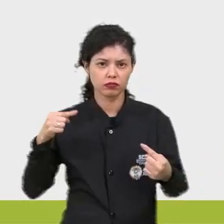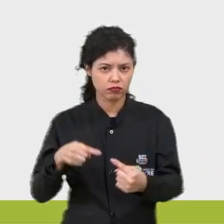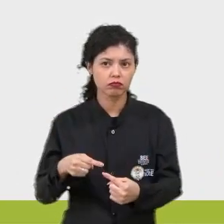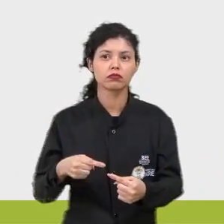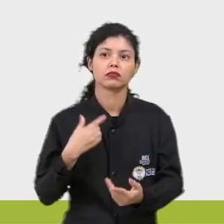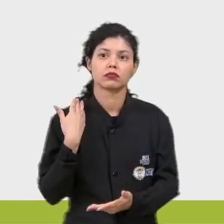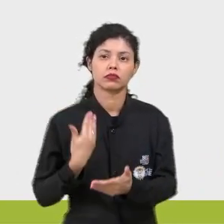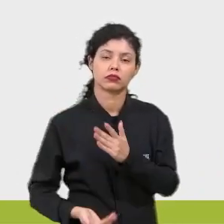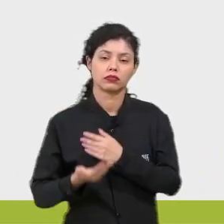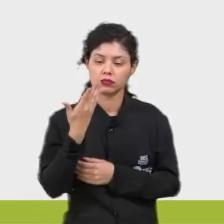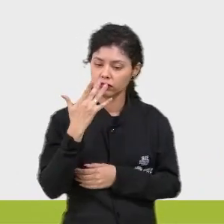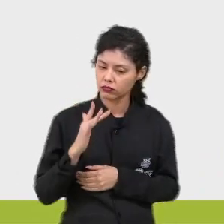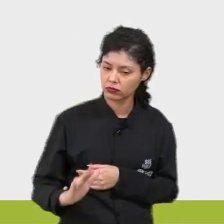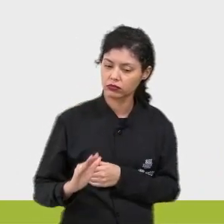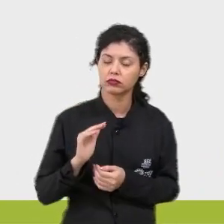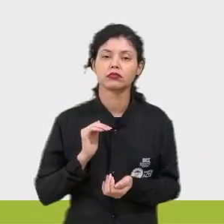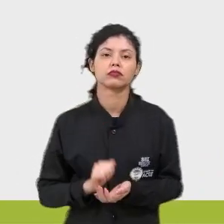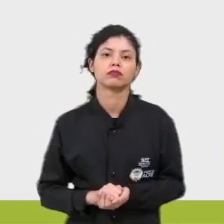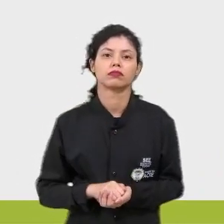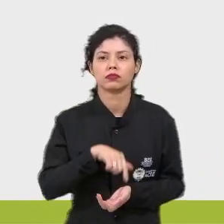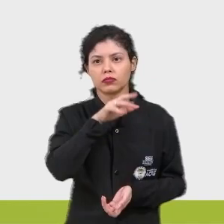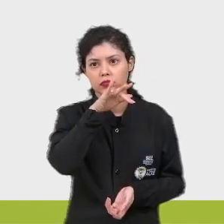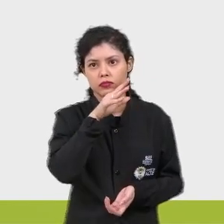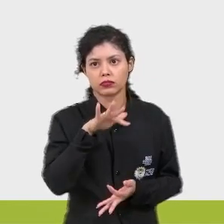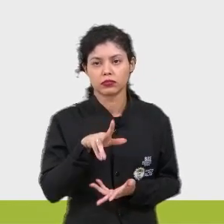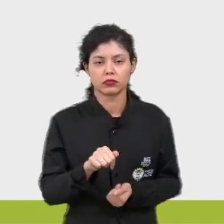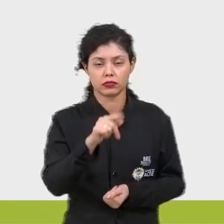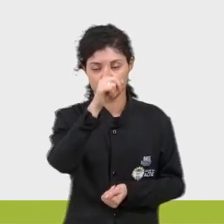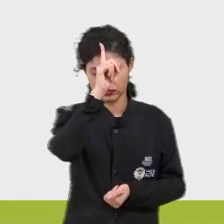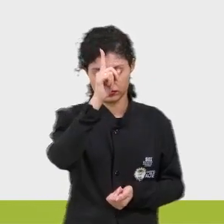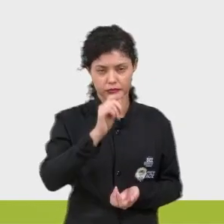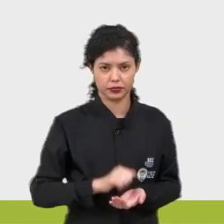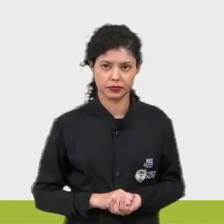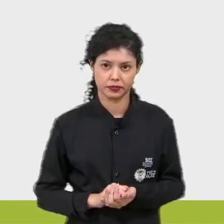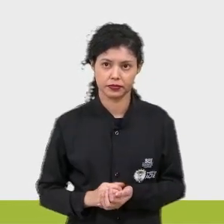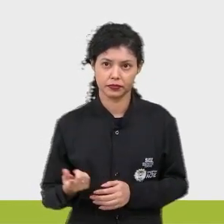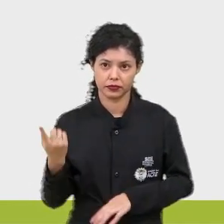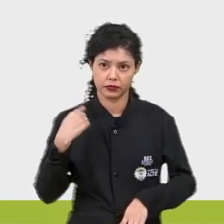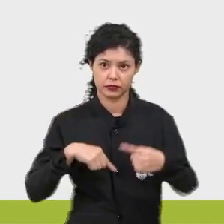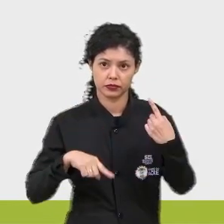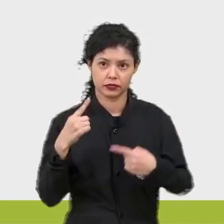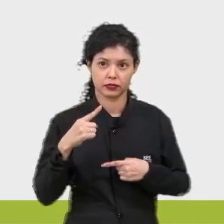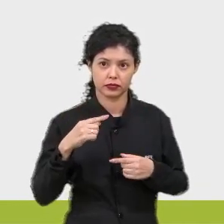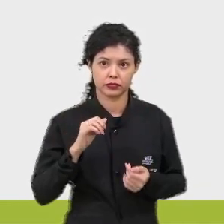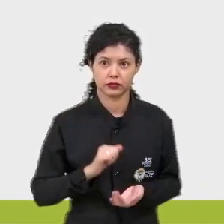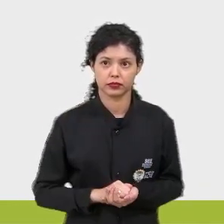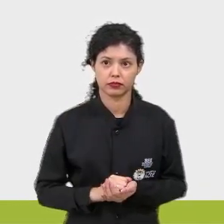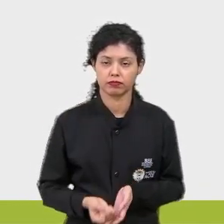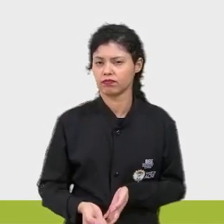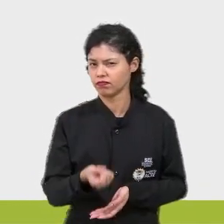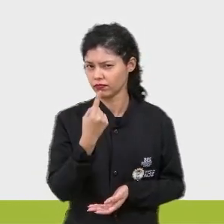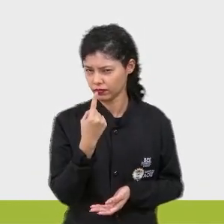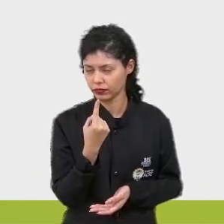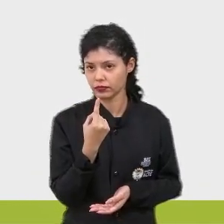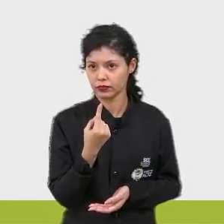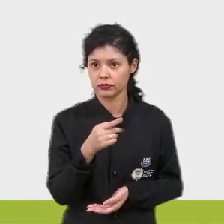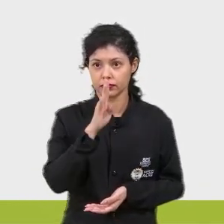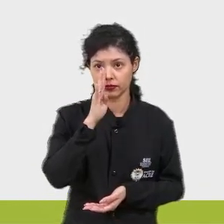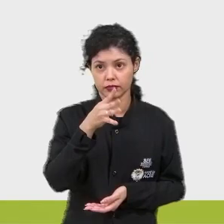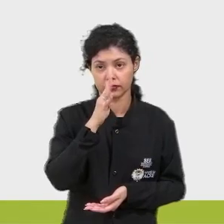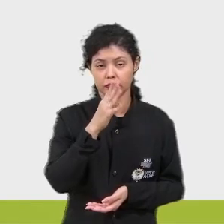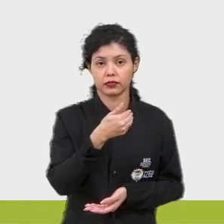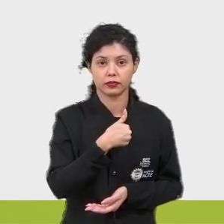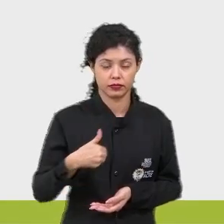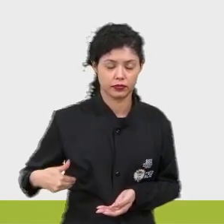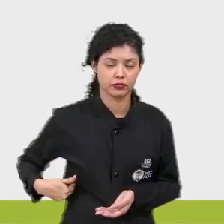infância perdida e a crueldade do mundo adulto. Um sucesso absoluto e raro de crítica